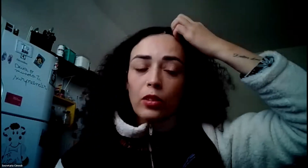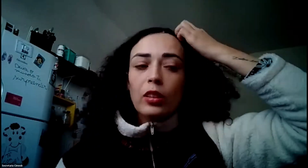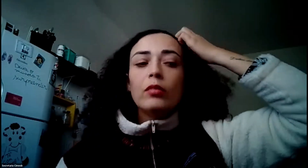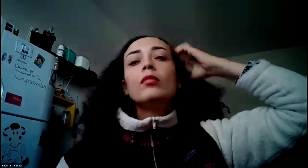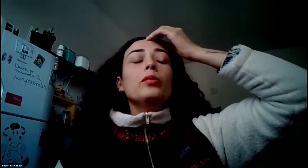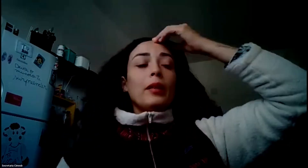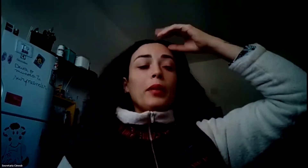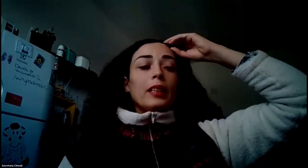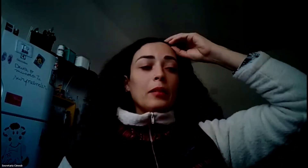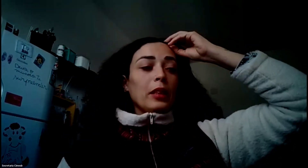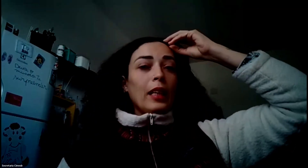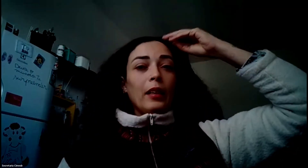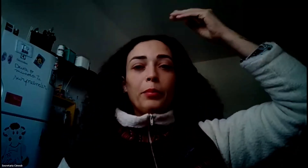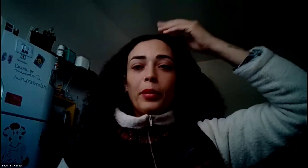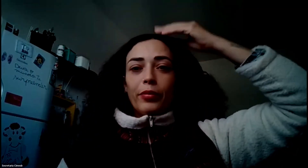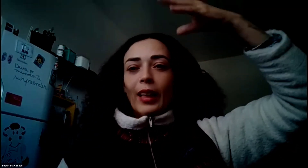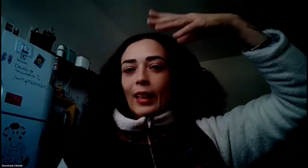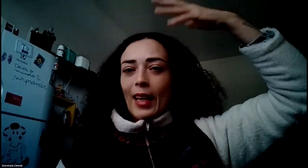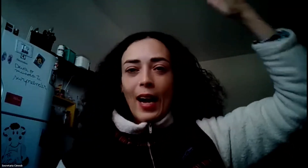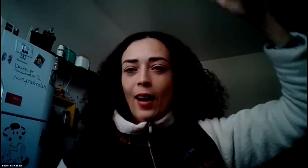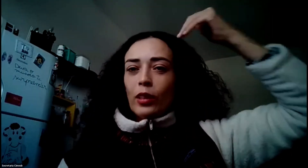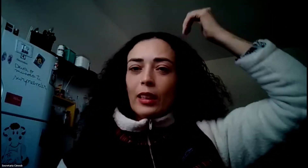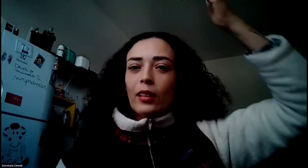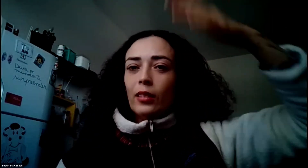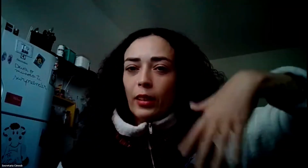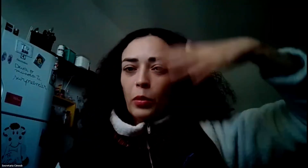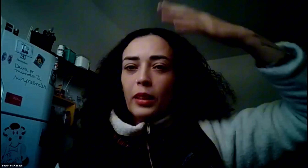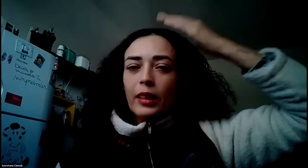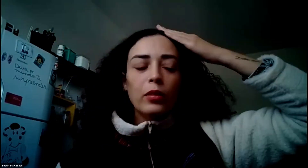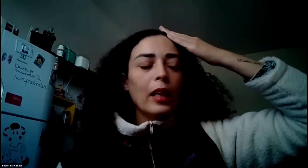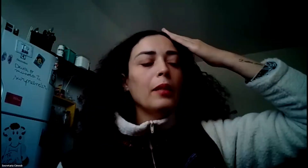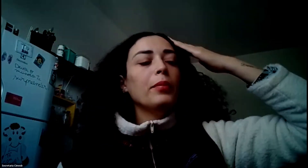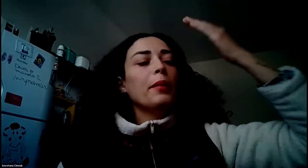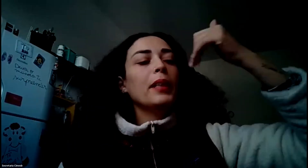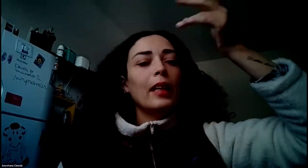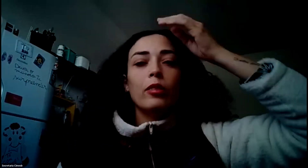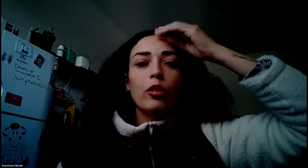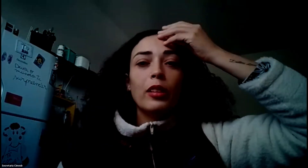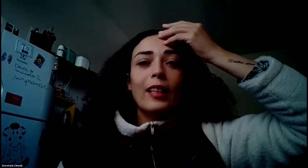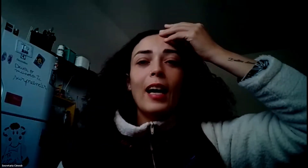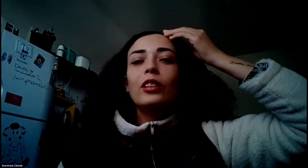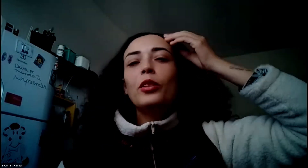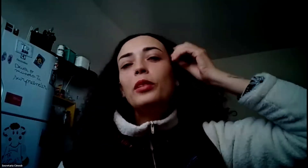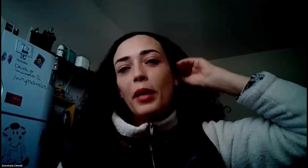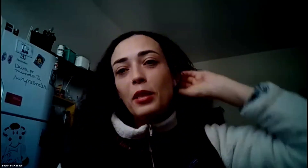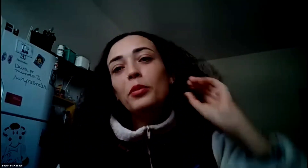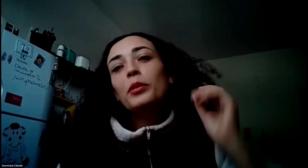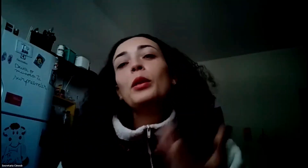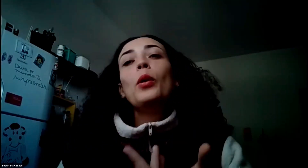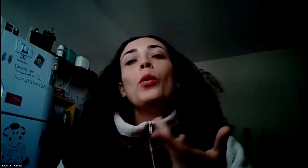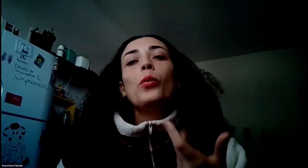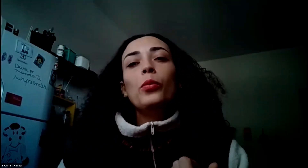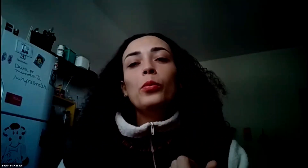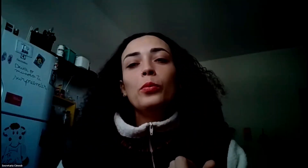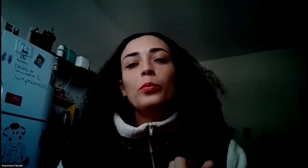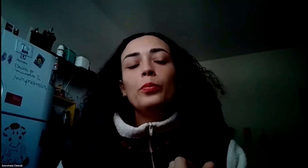um cadeirante. E ontem mesmo, né, falar da aula, da situação, né, repensar a sociedade, ontem mesmo